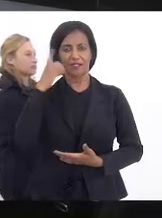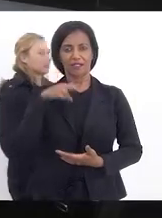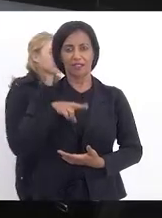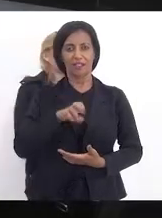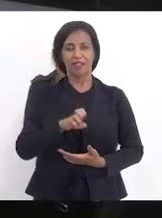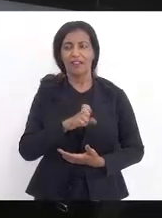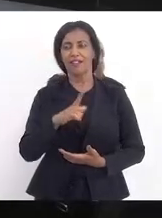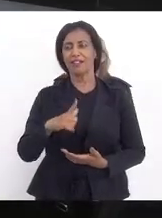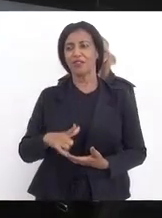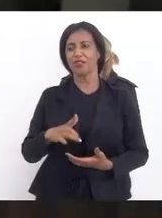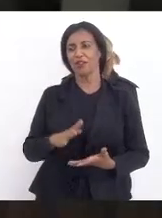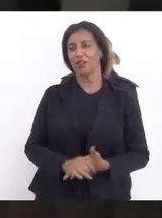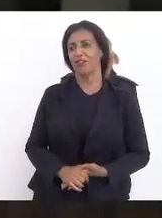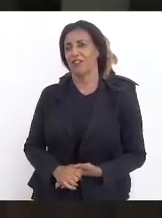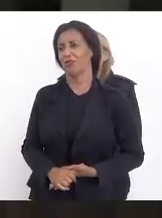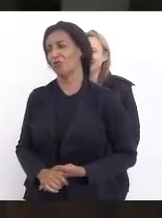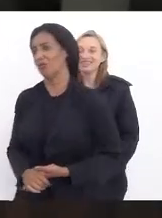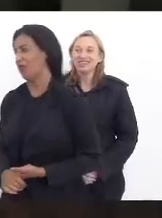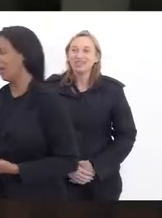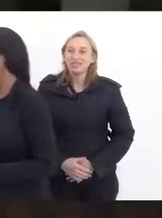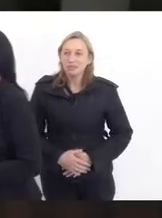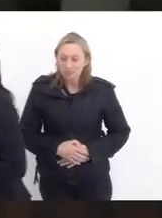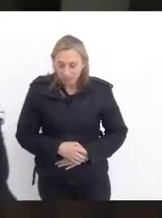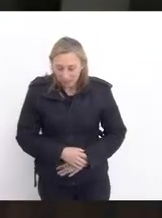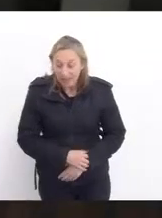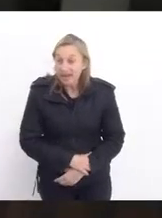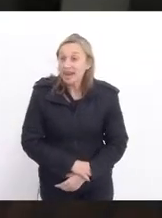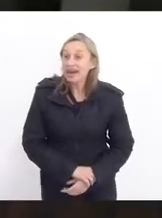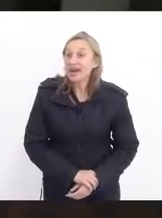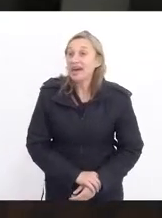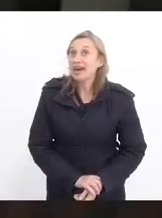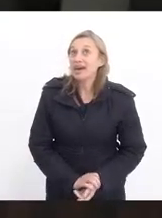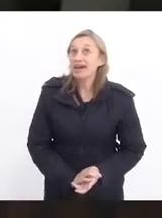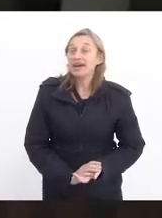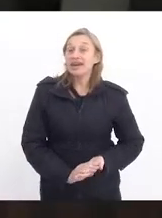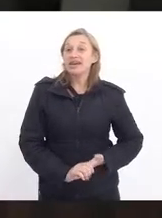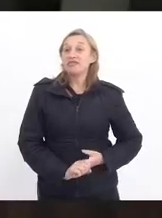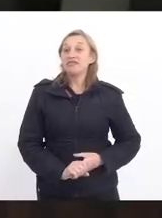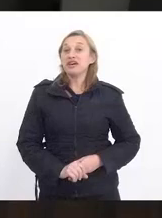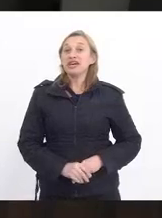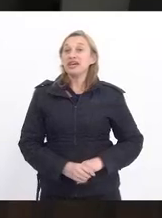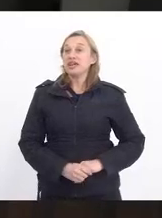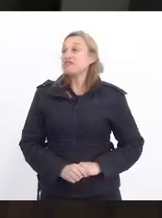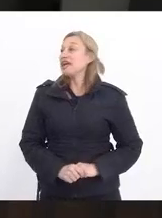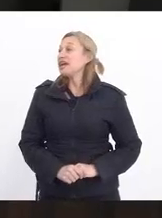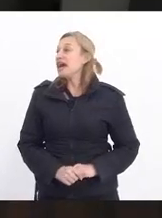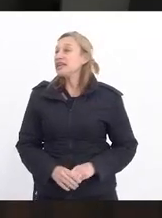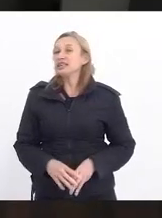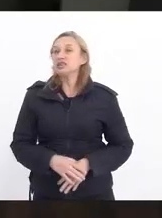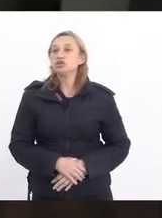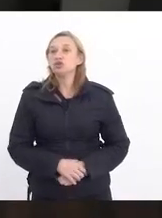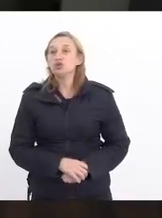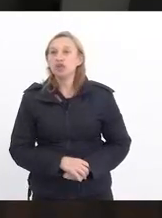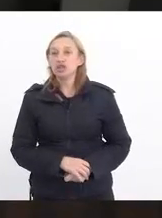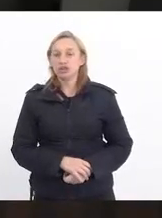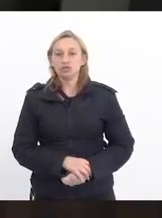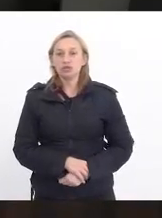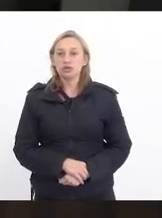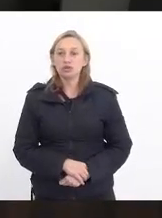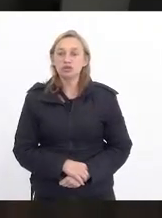Deputado Dionísio Lins Deputado Dionísio Lins e tá da Célia também anda a comissão foi da